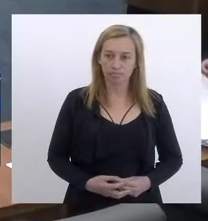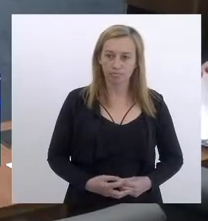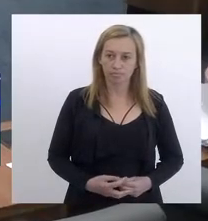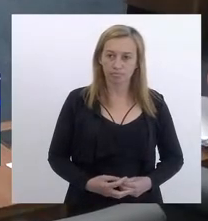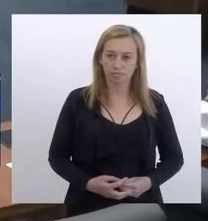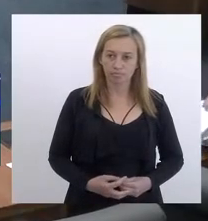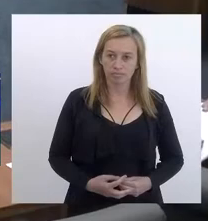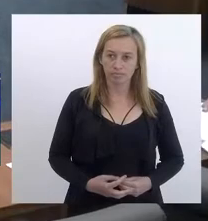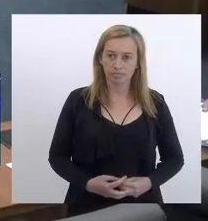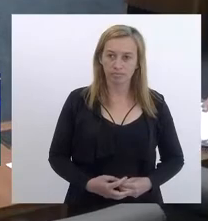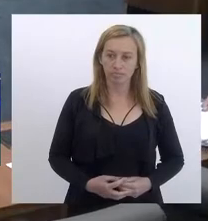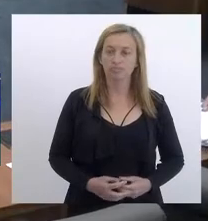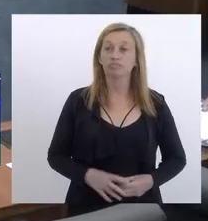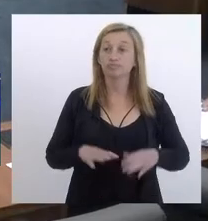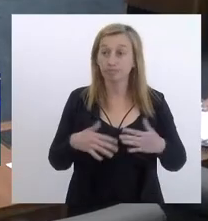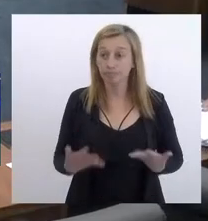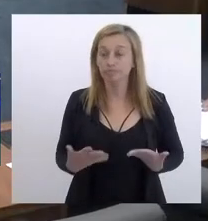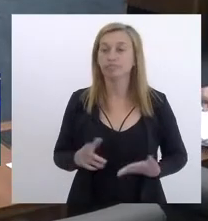Ok. Então,